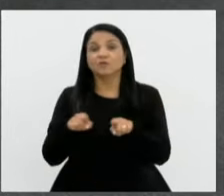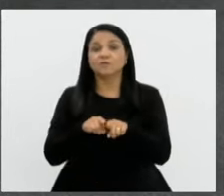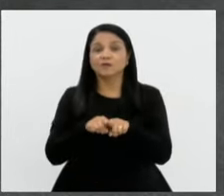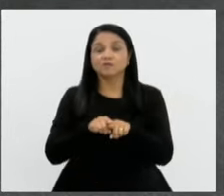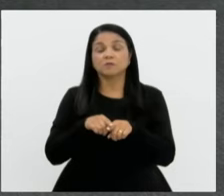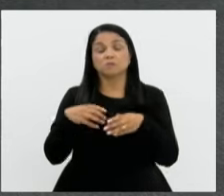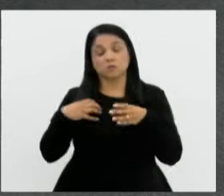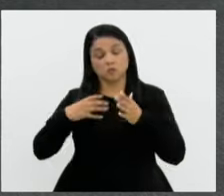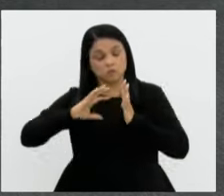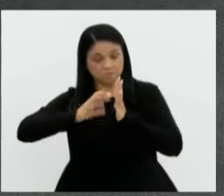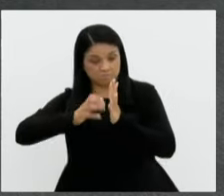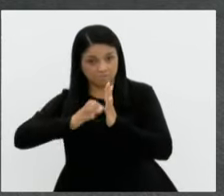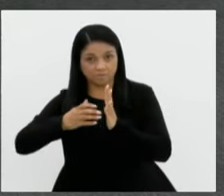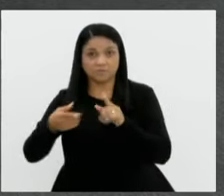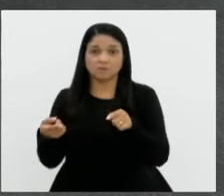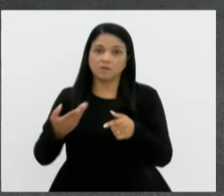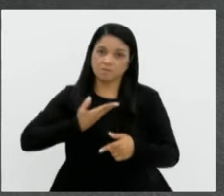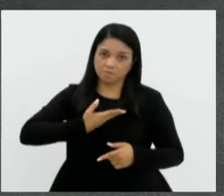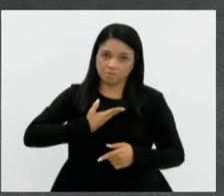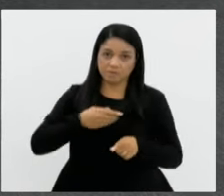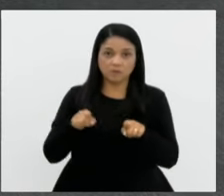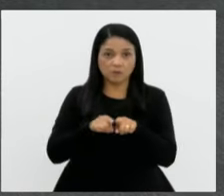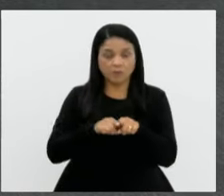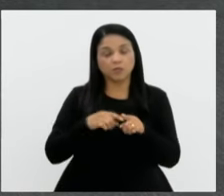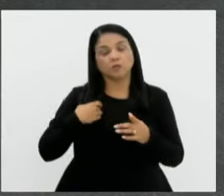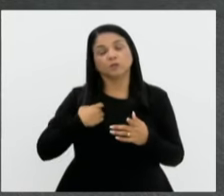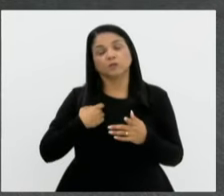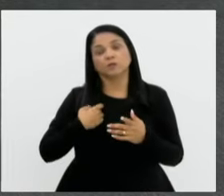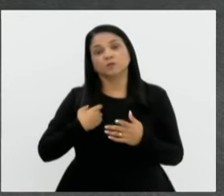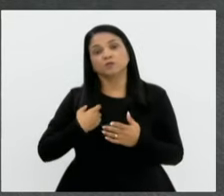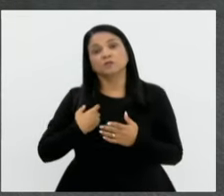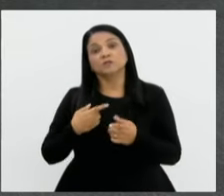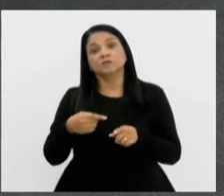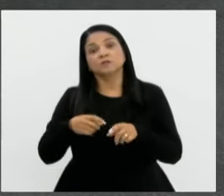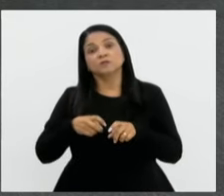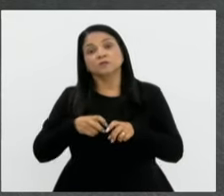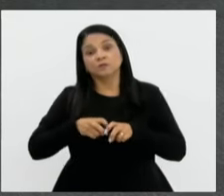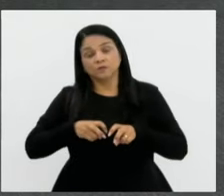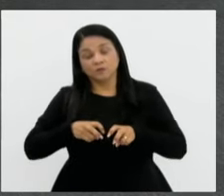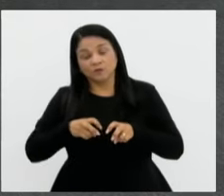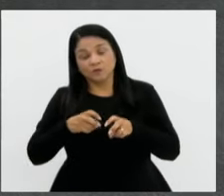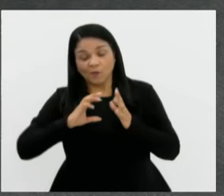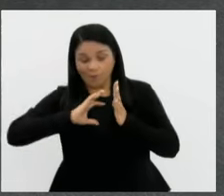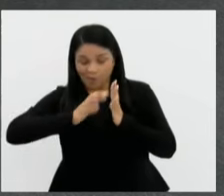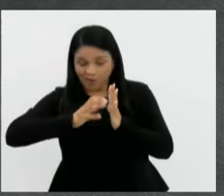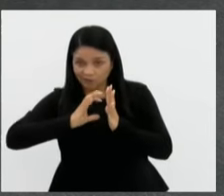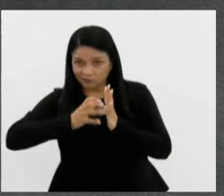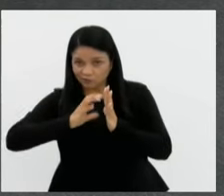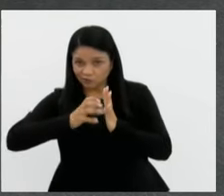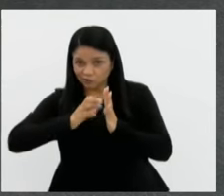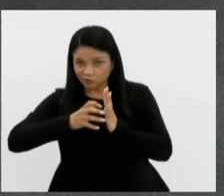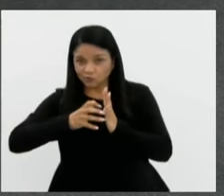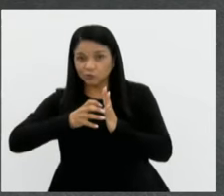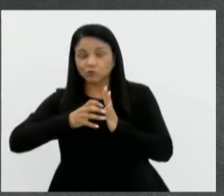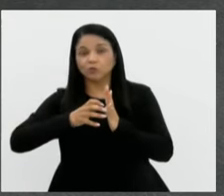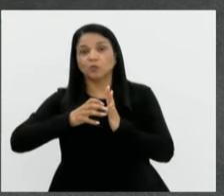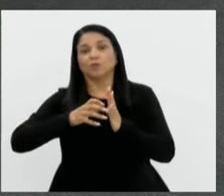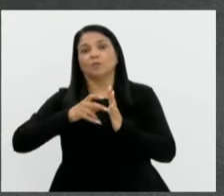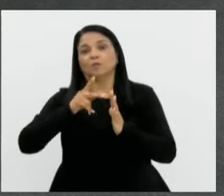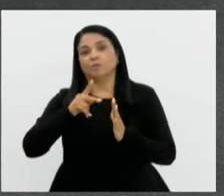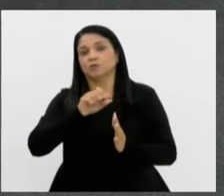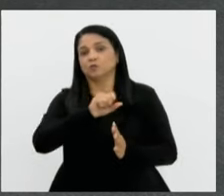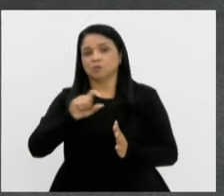como também outros companheiros e companheiras do meu partido, que é sim o partido que mais sofreu com a